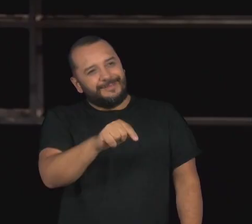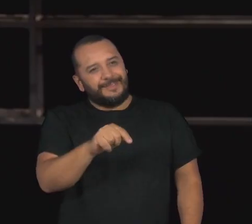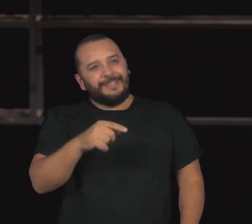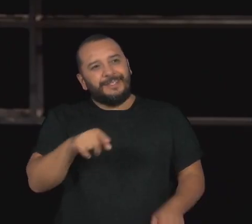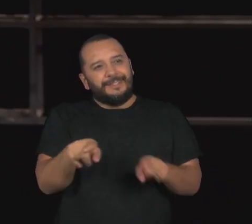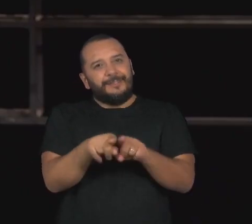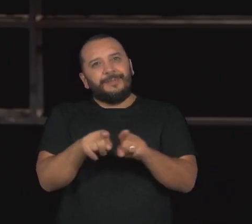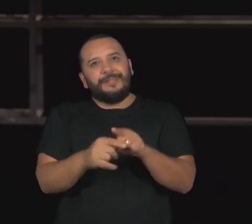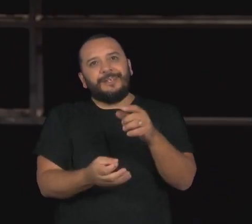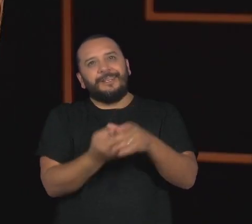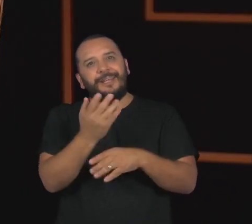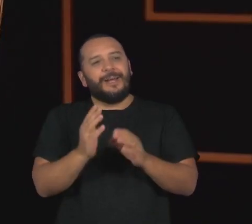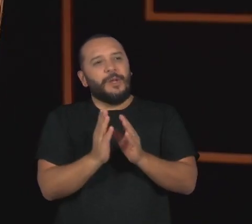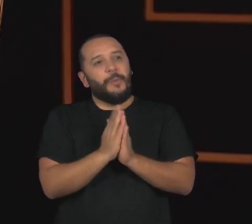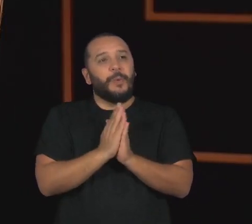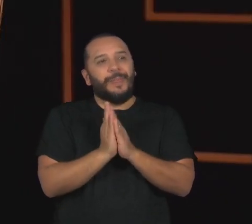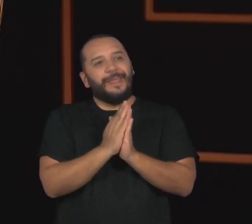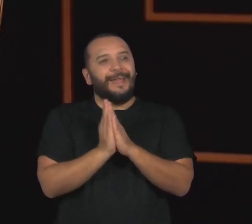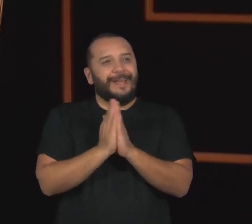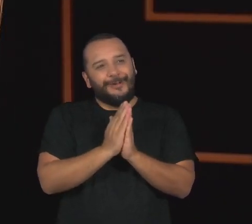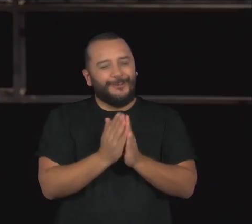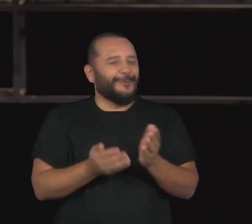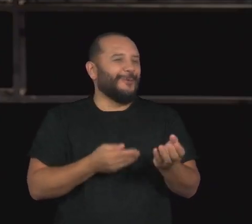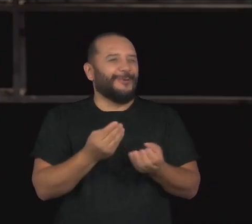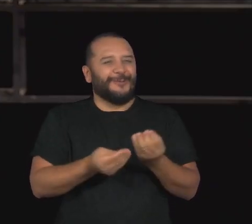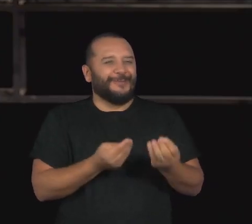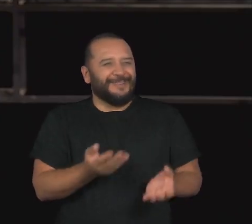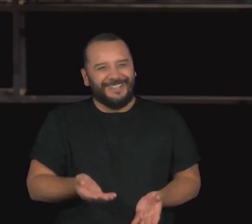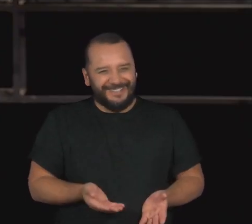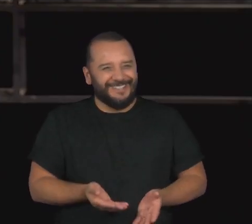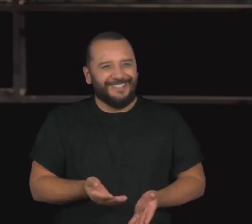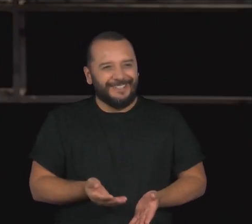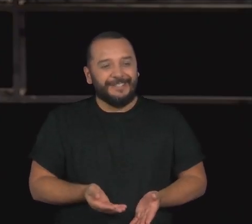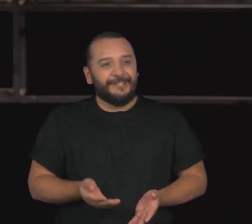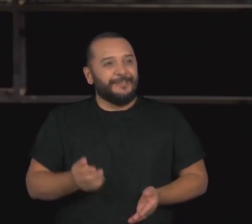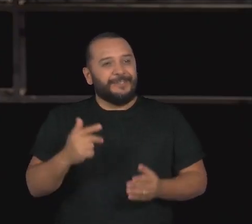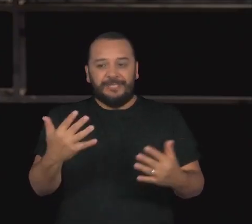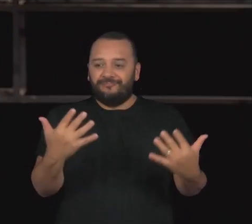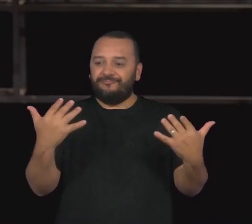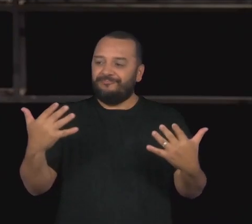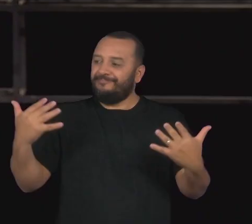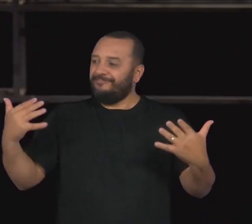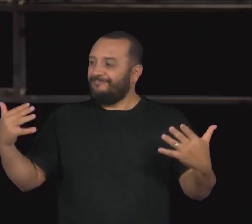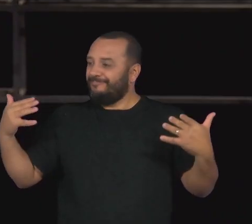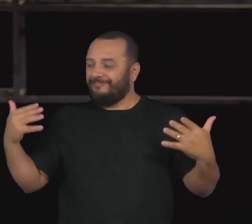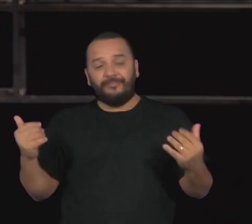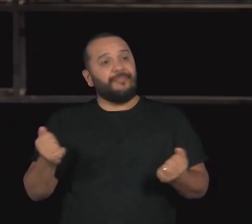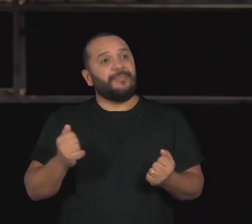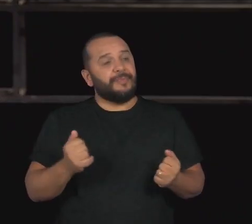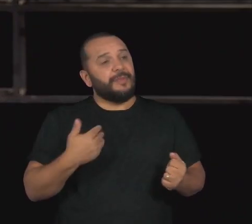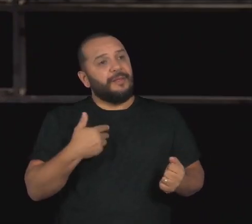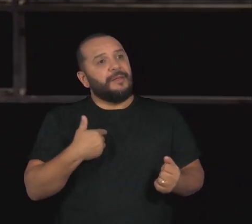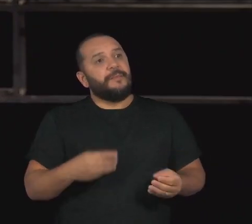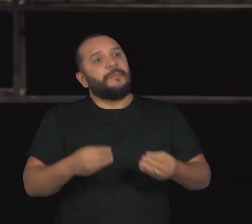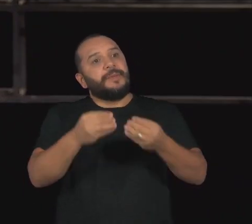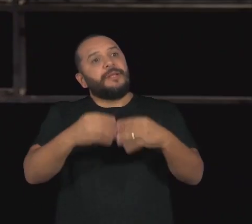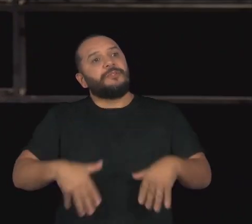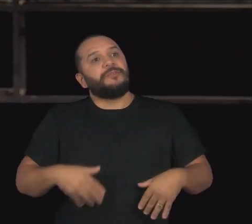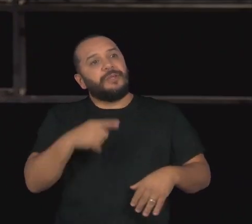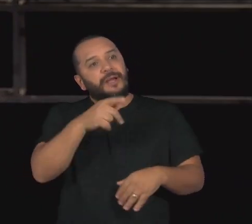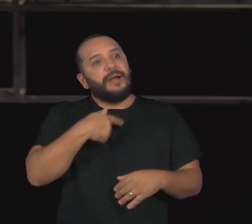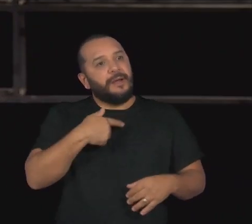boneco com a sua figura. Como é que foi enfrentar tanta notoriedade sem que isso afetasse na construção das